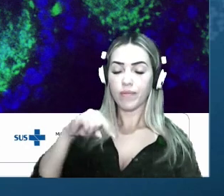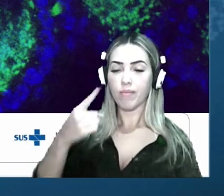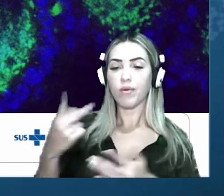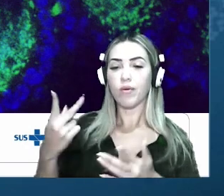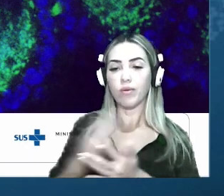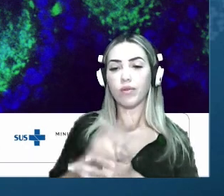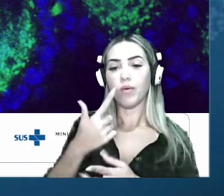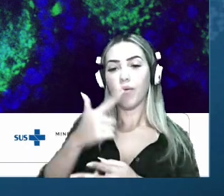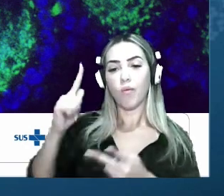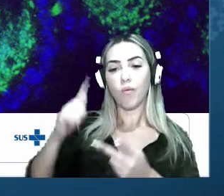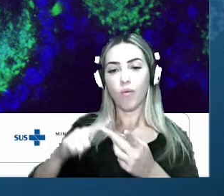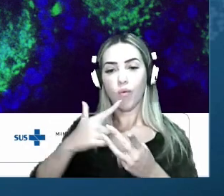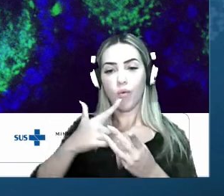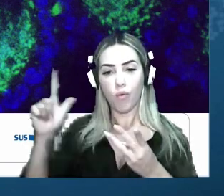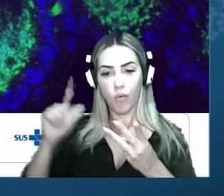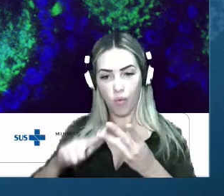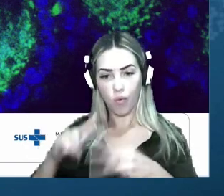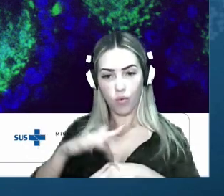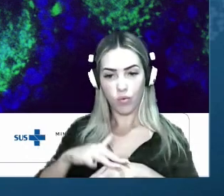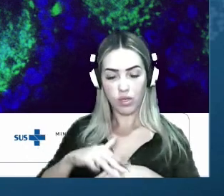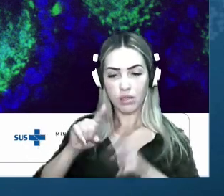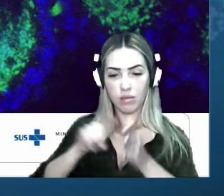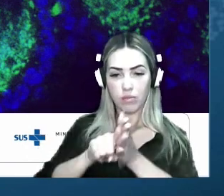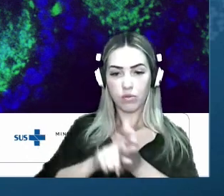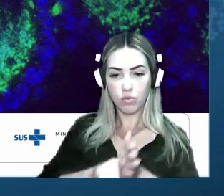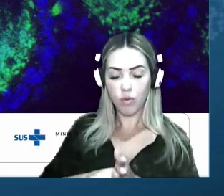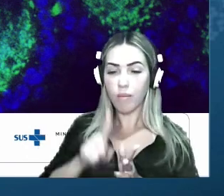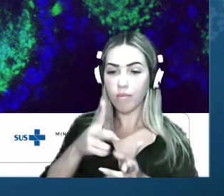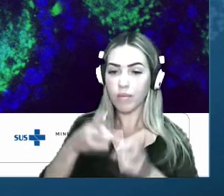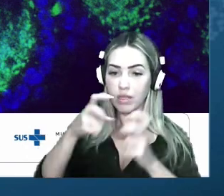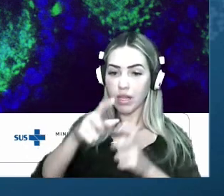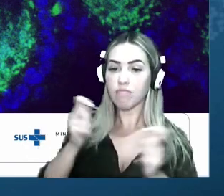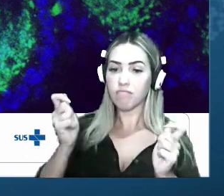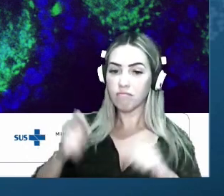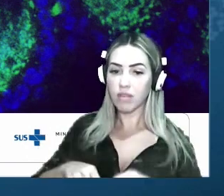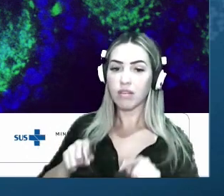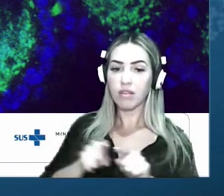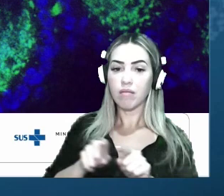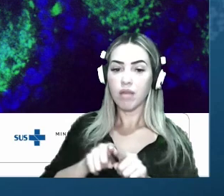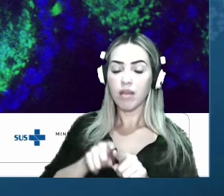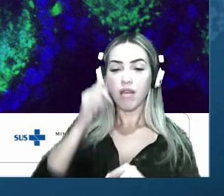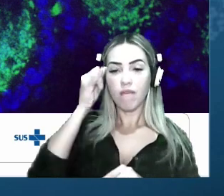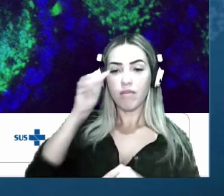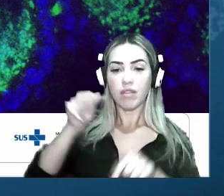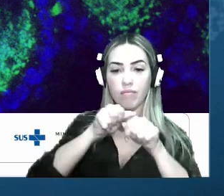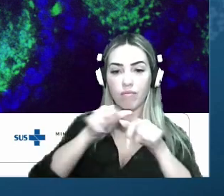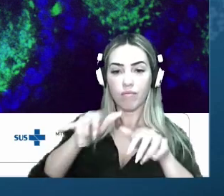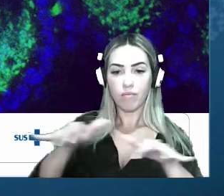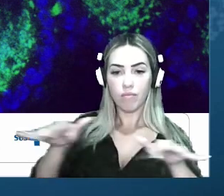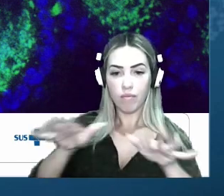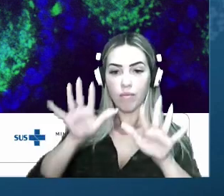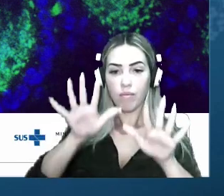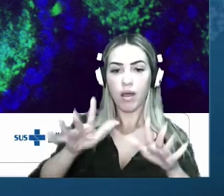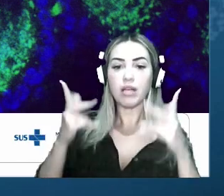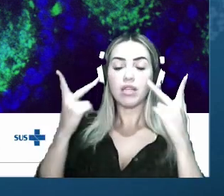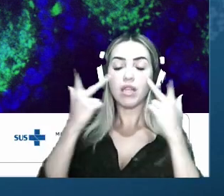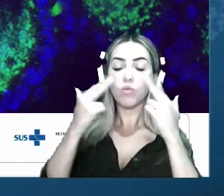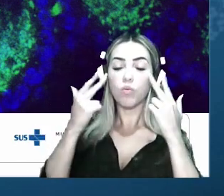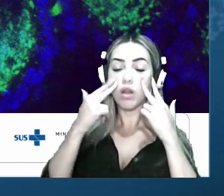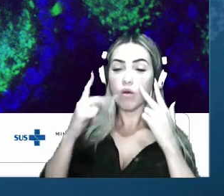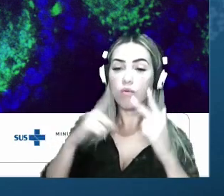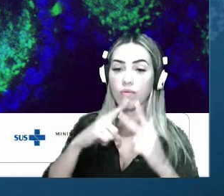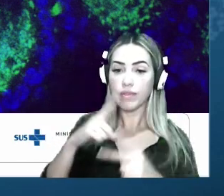zika, então os pesquisadores observaram que ela também bloqueava a replicação. Mas ela é extremamente comum na natureza, como abelha, borboleta